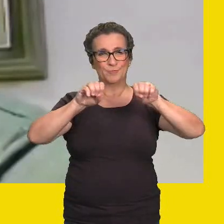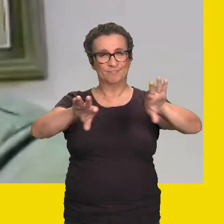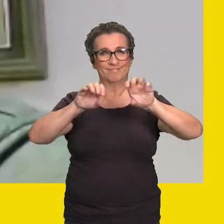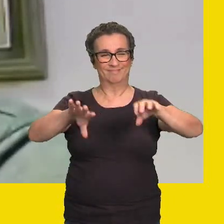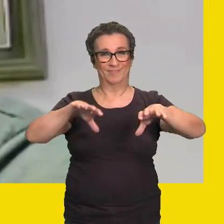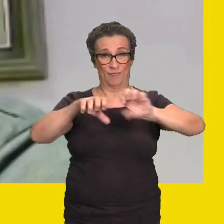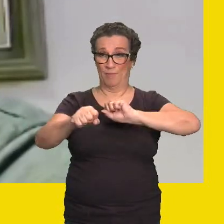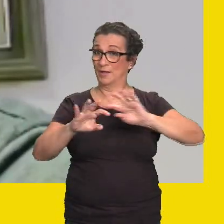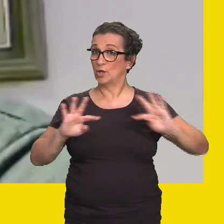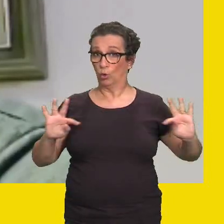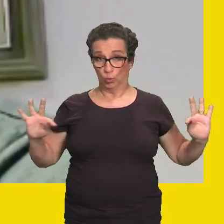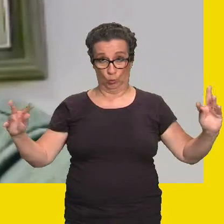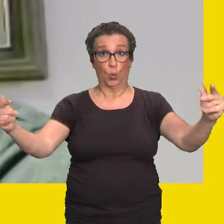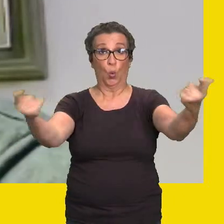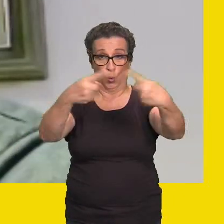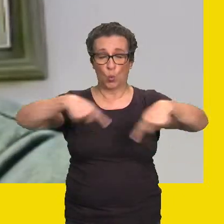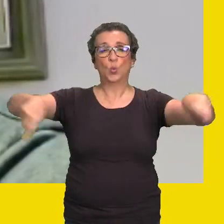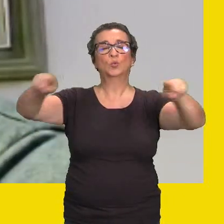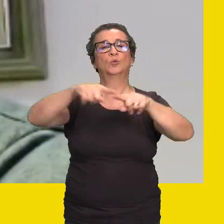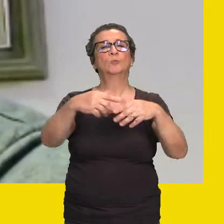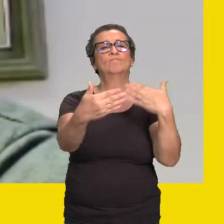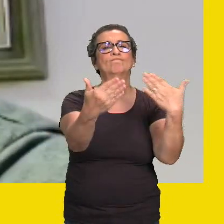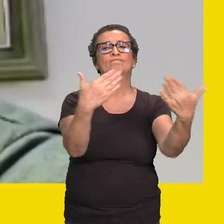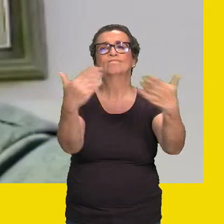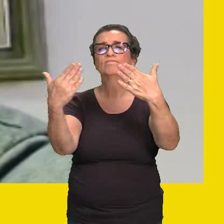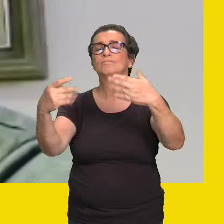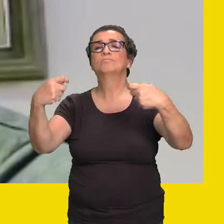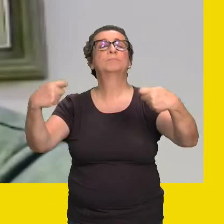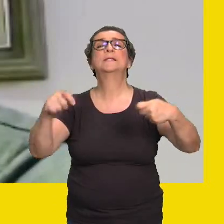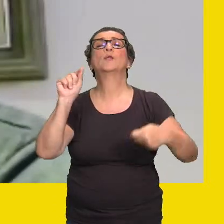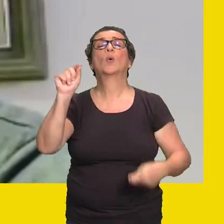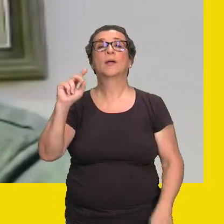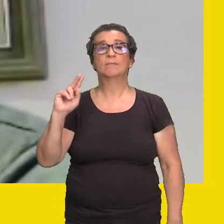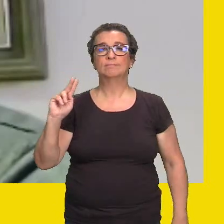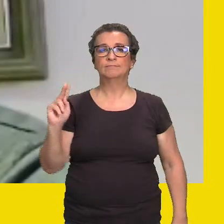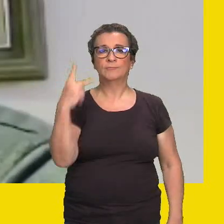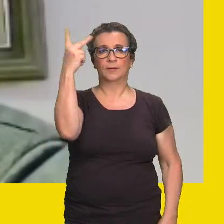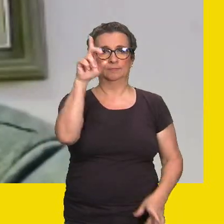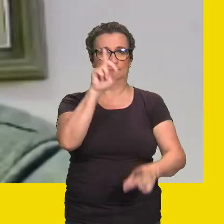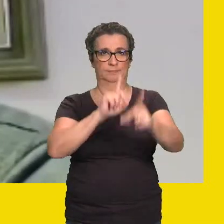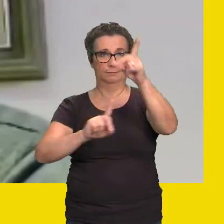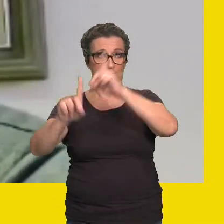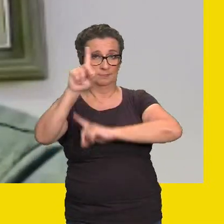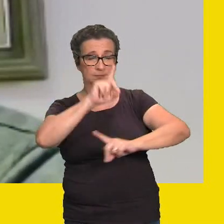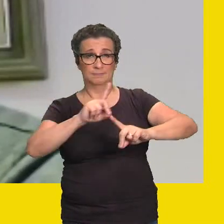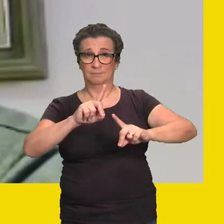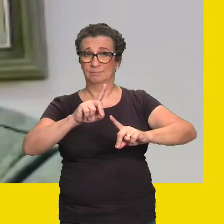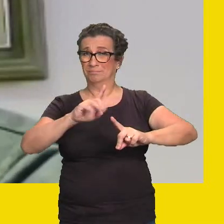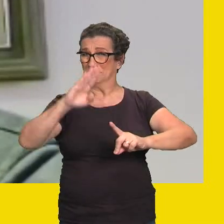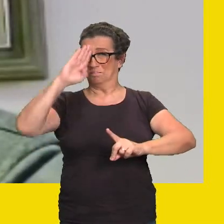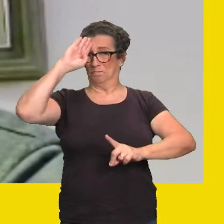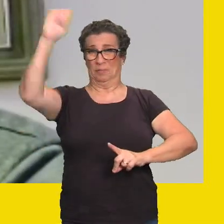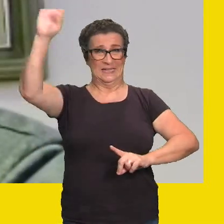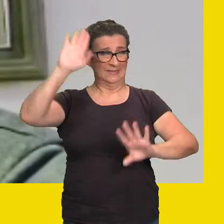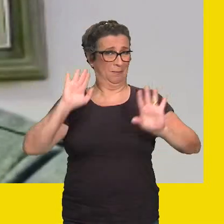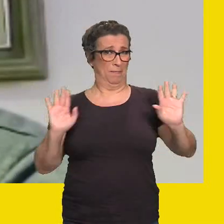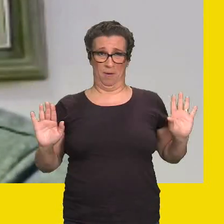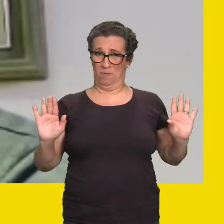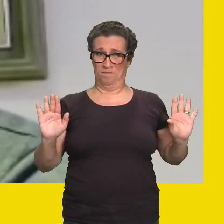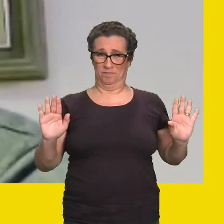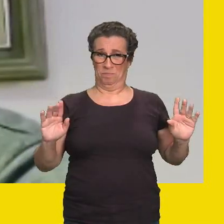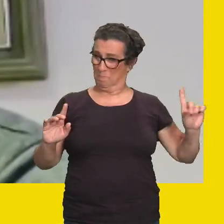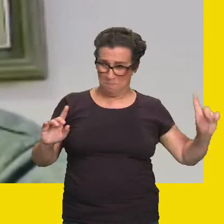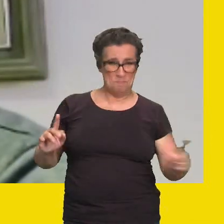todos, né, é que a gente precisa valorizar o diálogo antes de qualquer coisa.